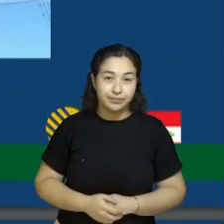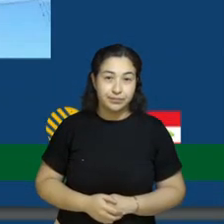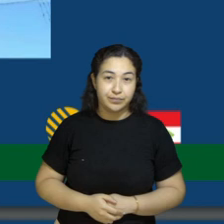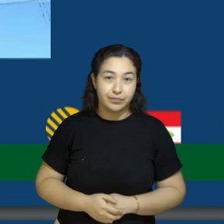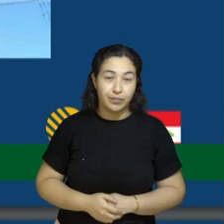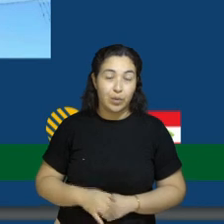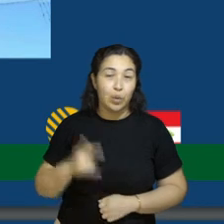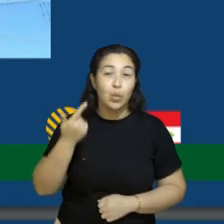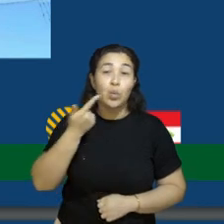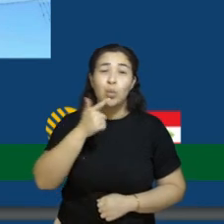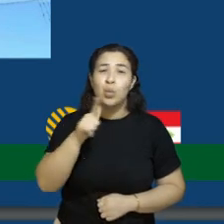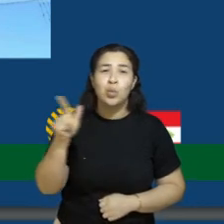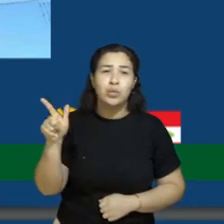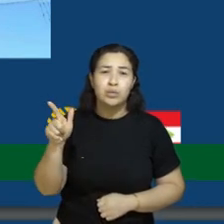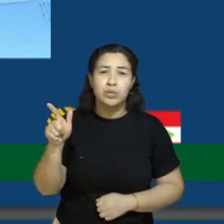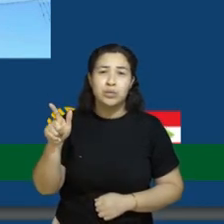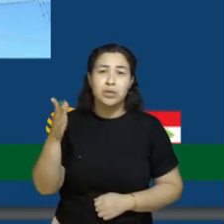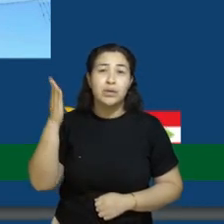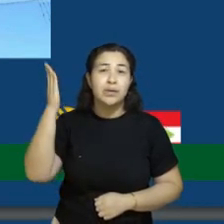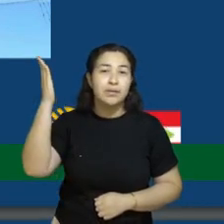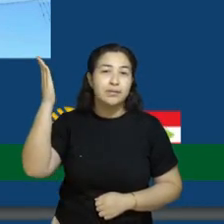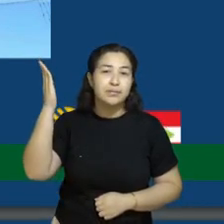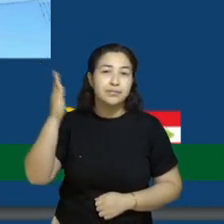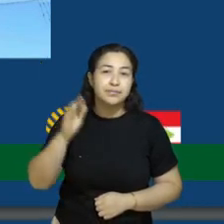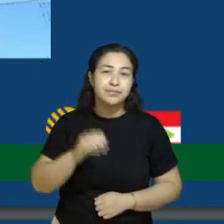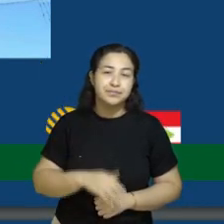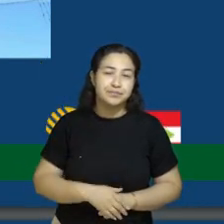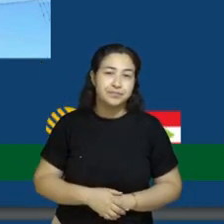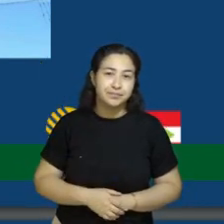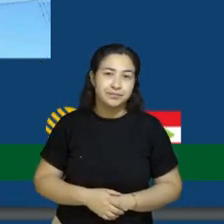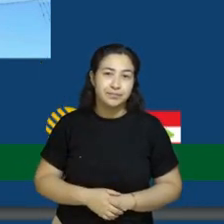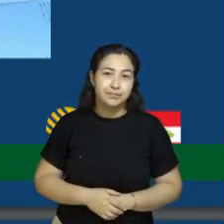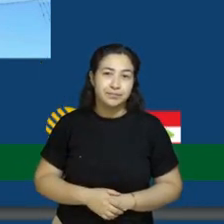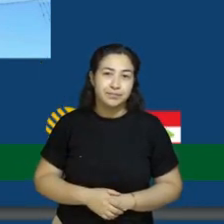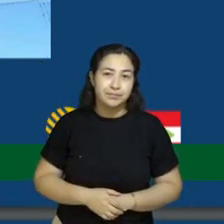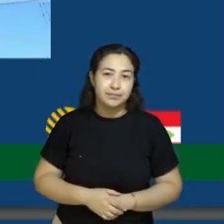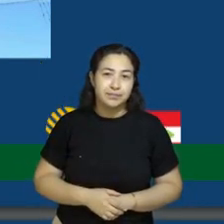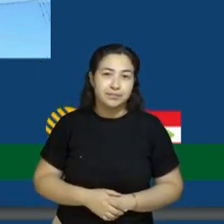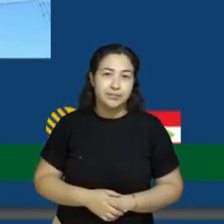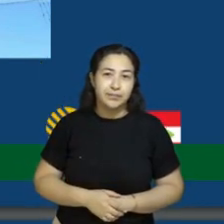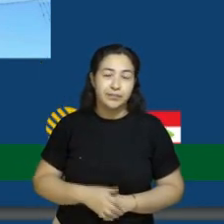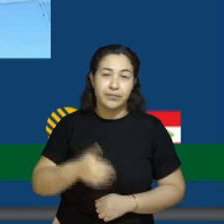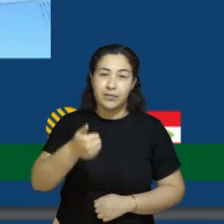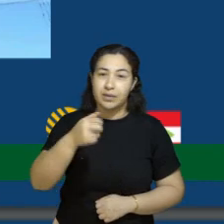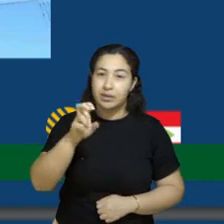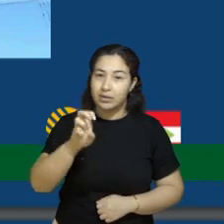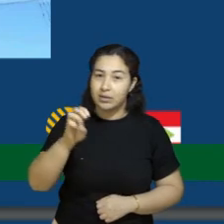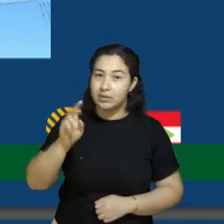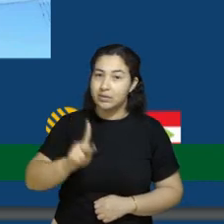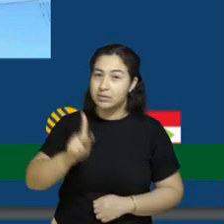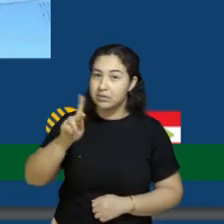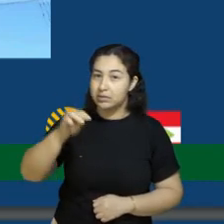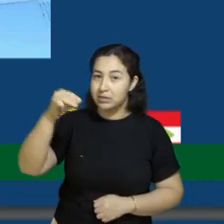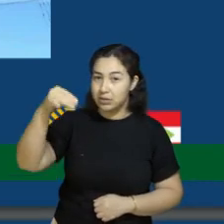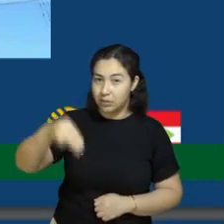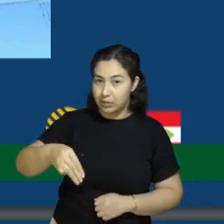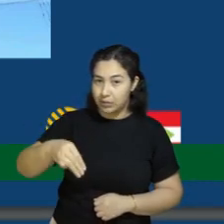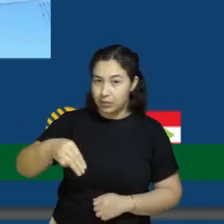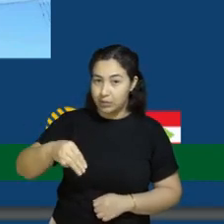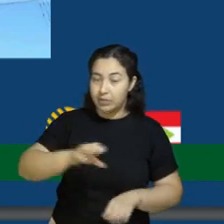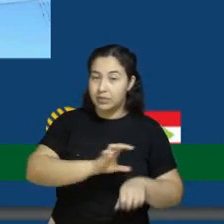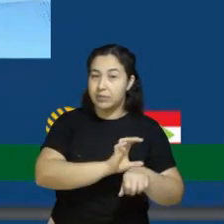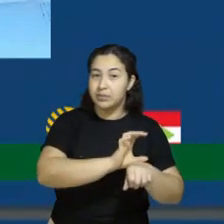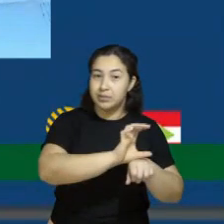Dionísio Cerqueira, né, saindo um alimentador de São José do Cedro em direção de Dionísio Cerqueira, são 15 quilômetros e R$3.600.000 de